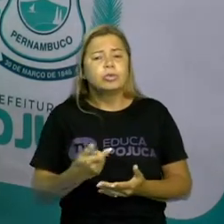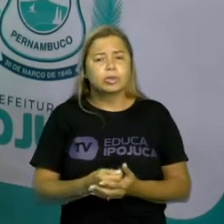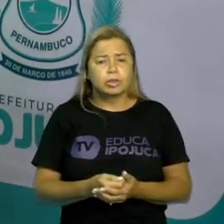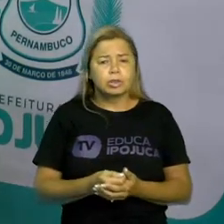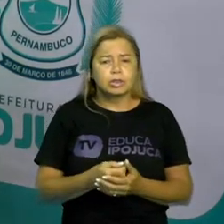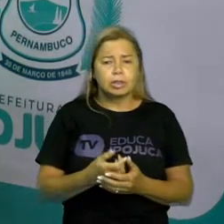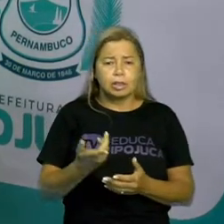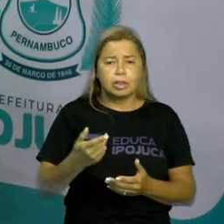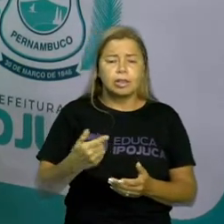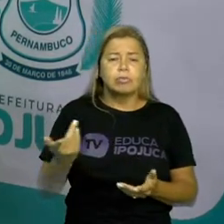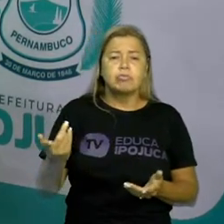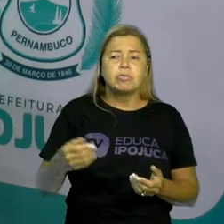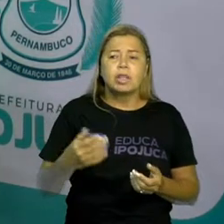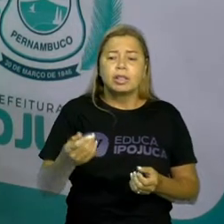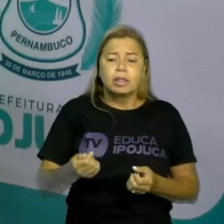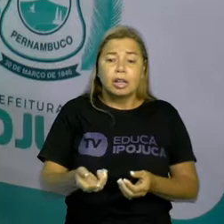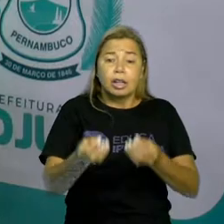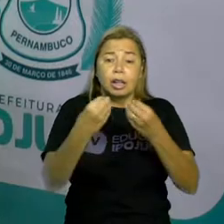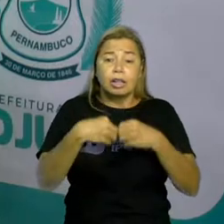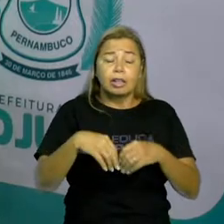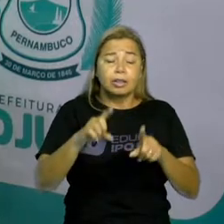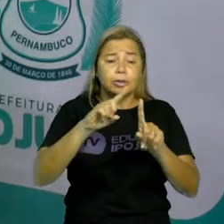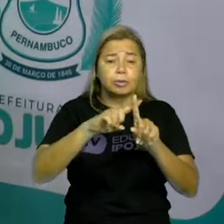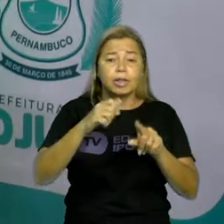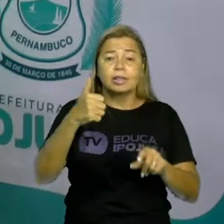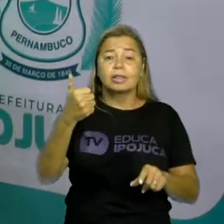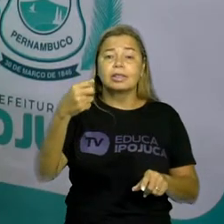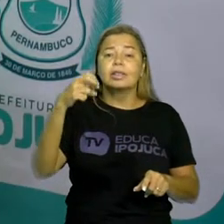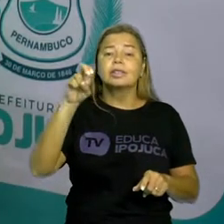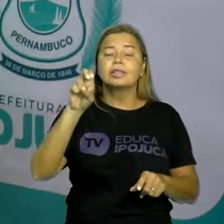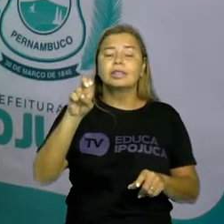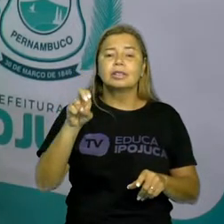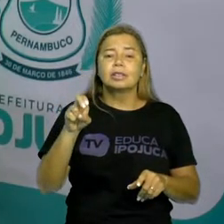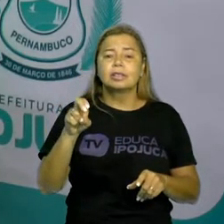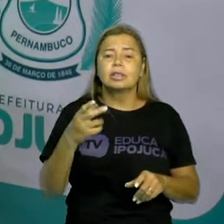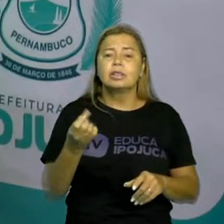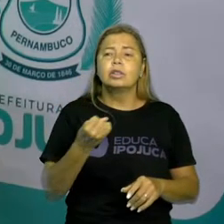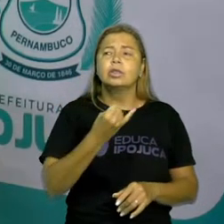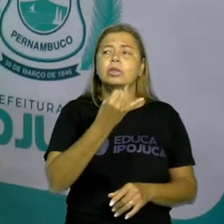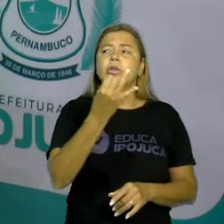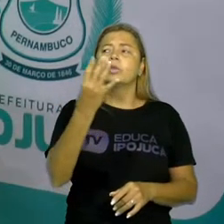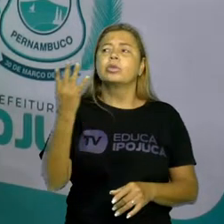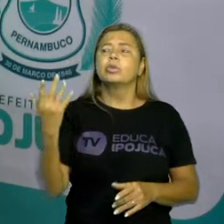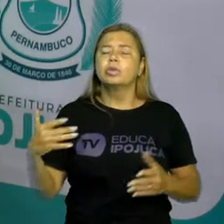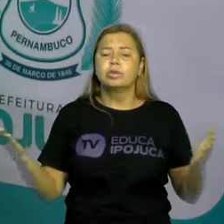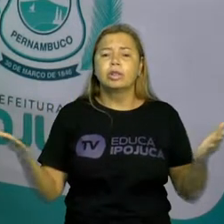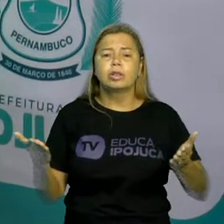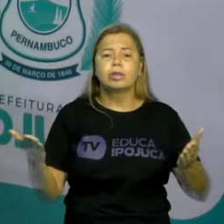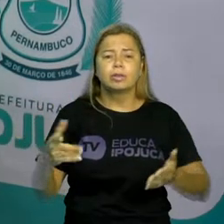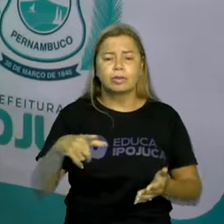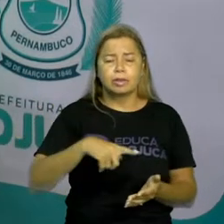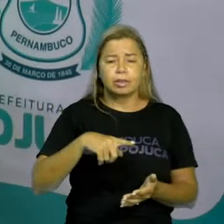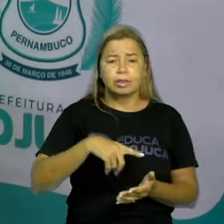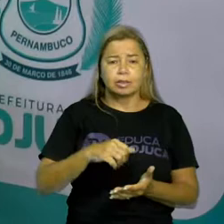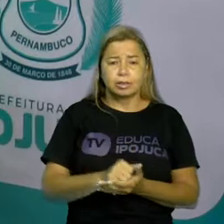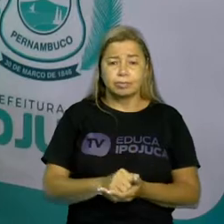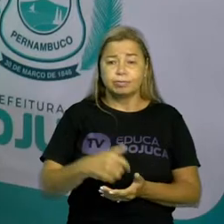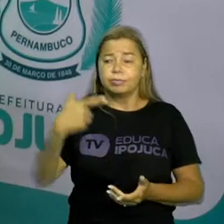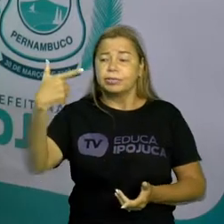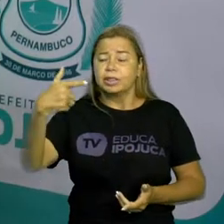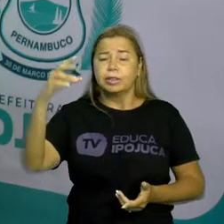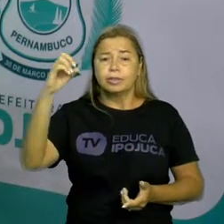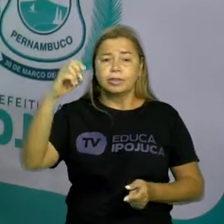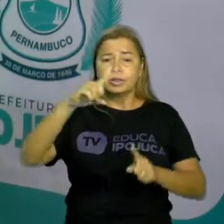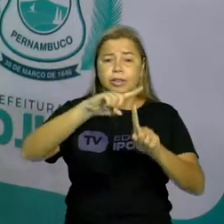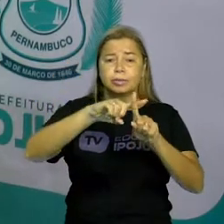20 e ela ganhou mais 15, ela ficou com quanto? Pensa aí um pouquinho. 20 mais